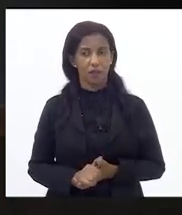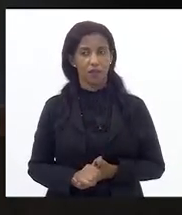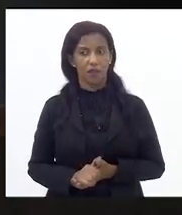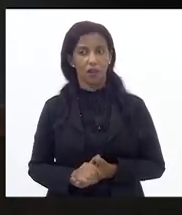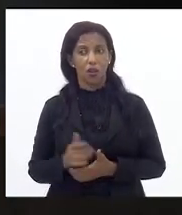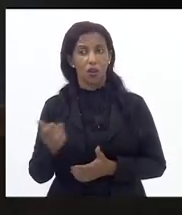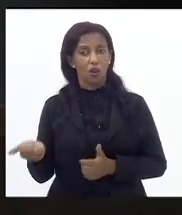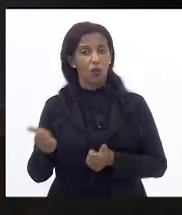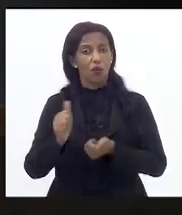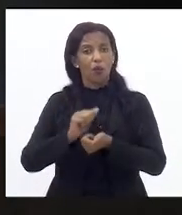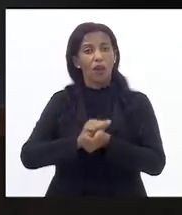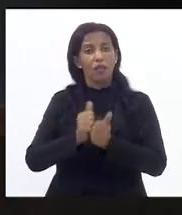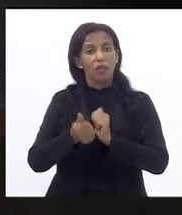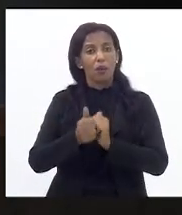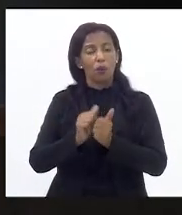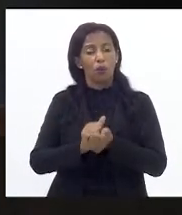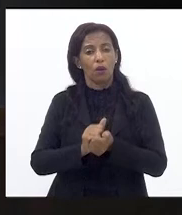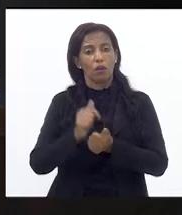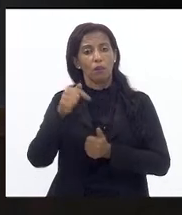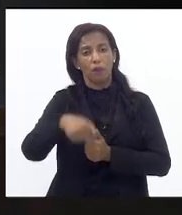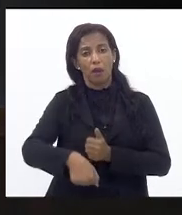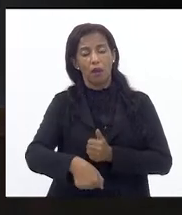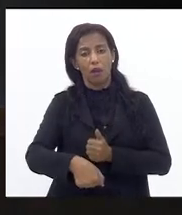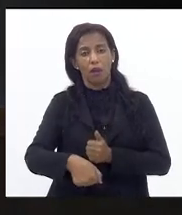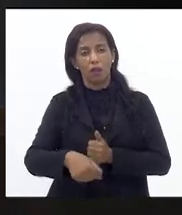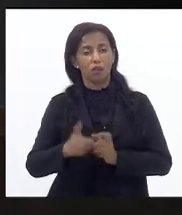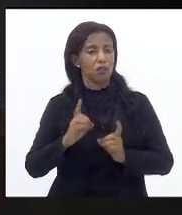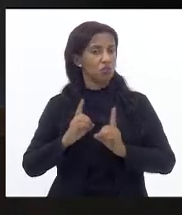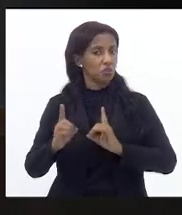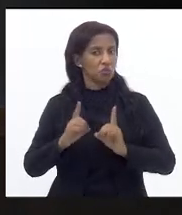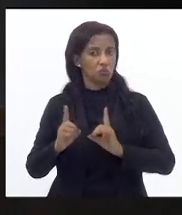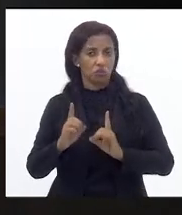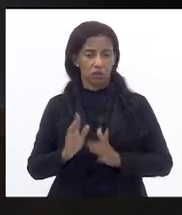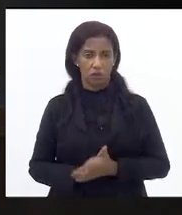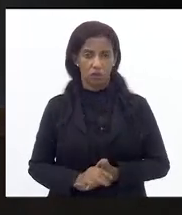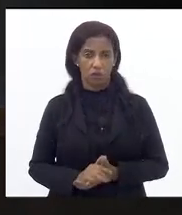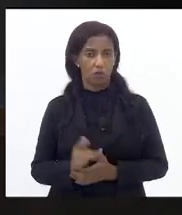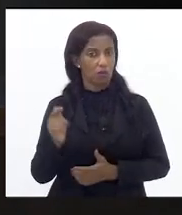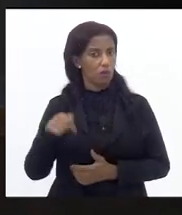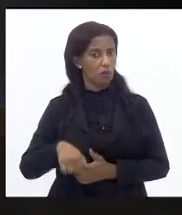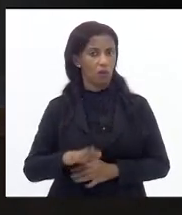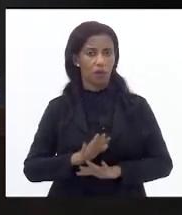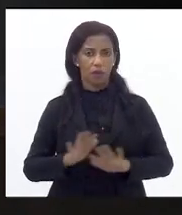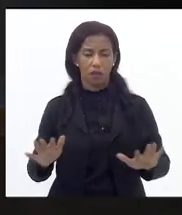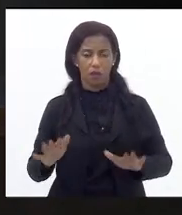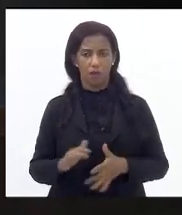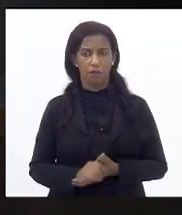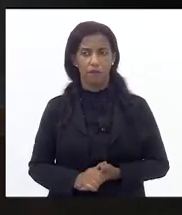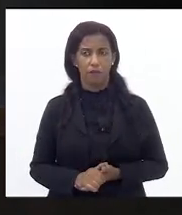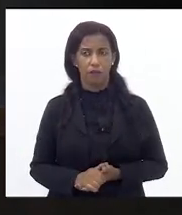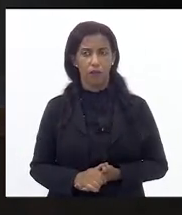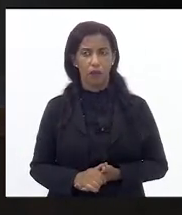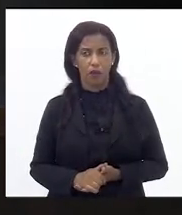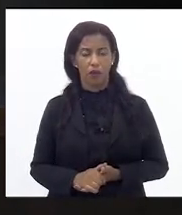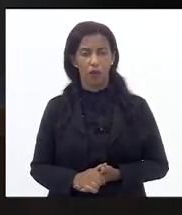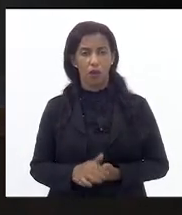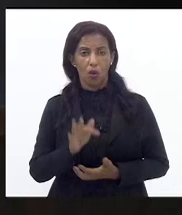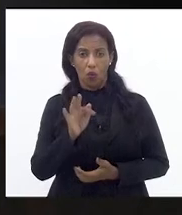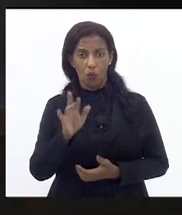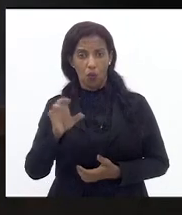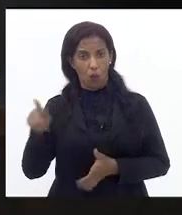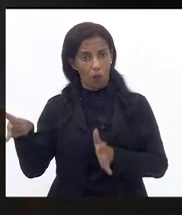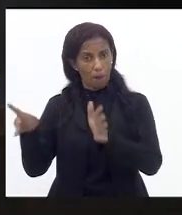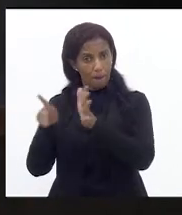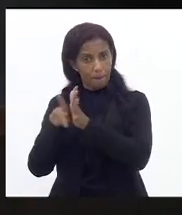fórum adequado para essa discussão e não necessariamente é aqui o fórum adequado para a